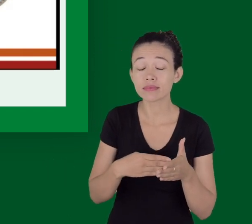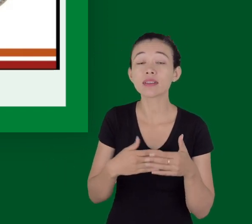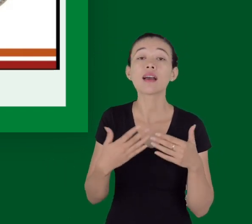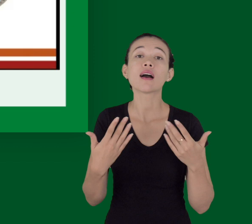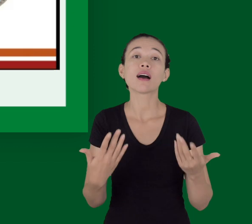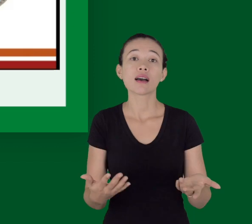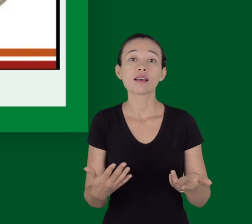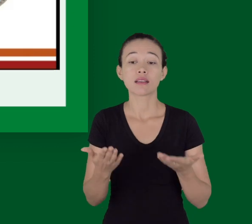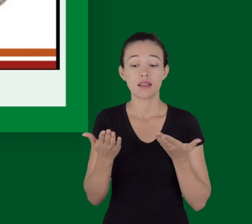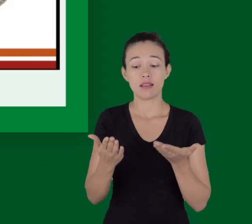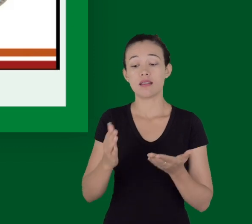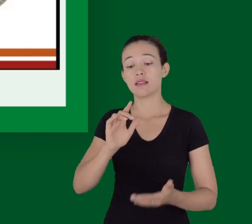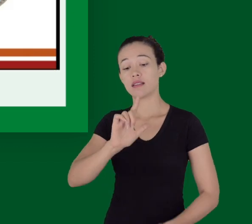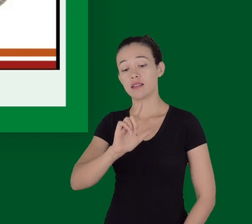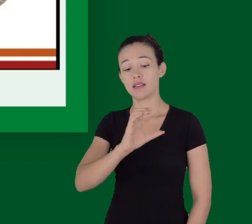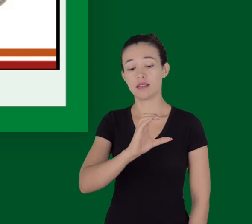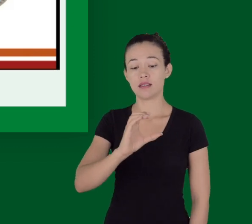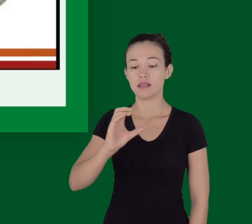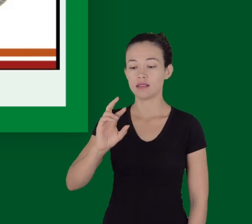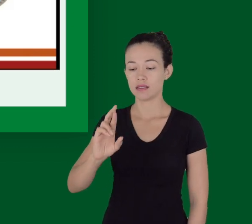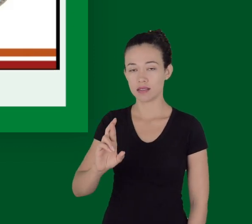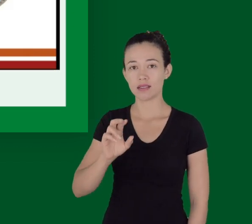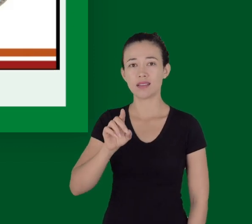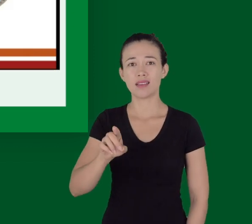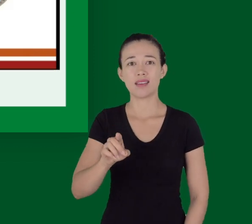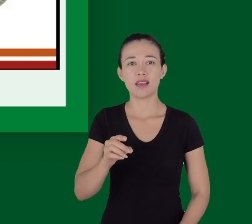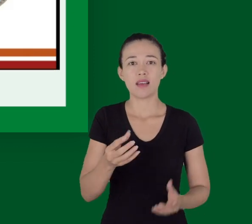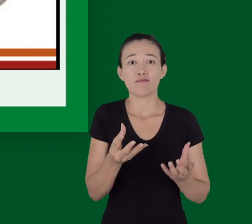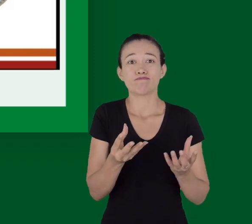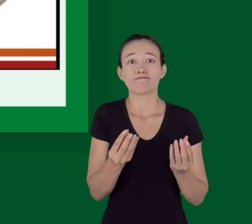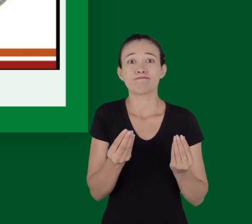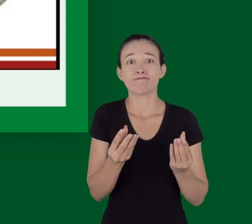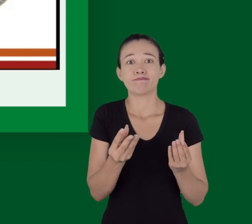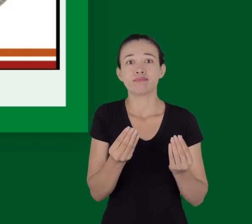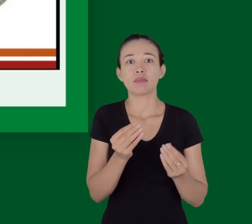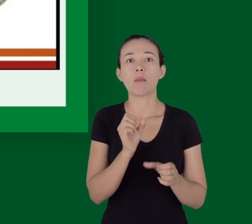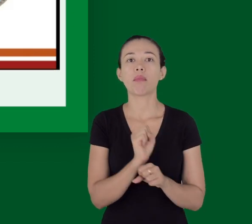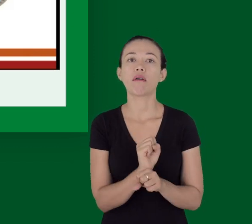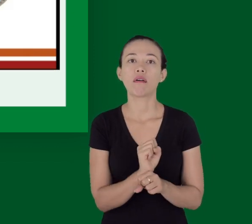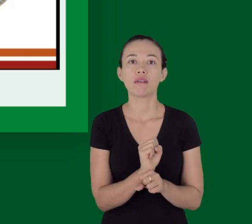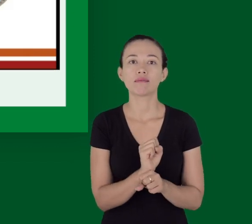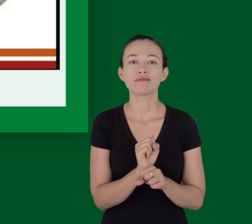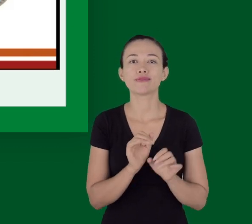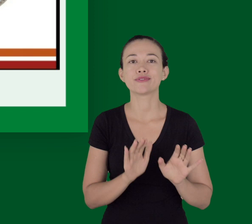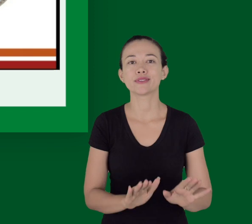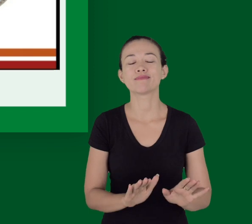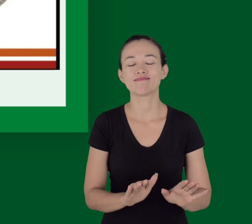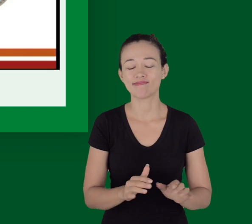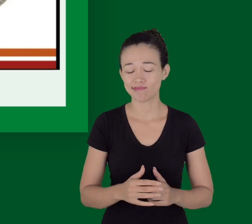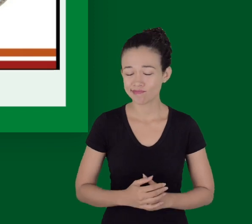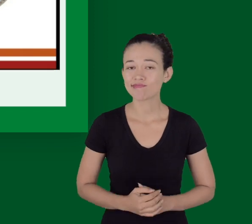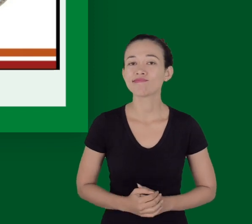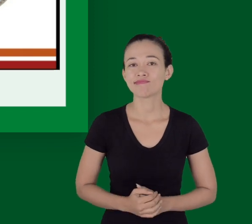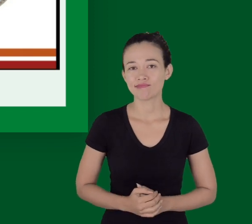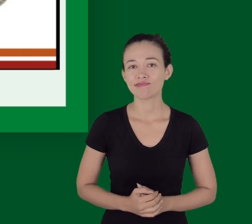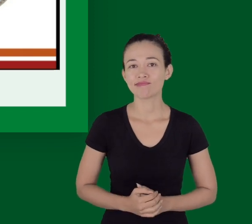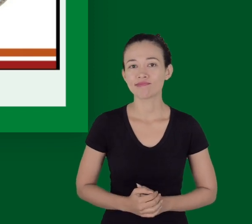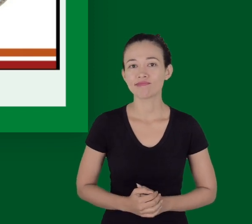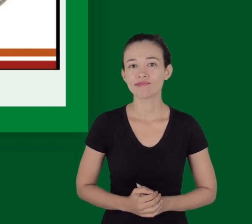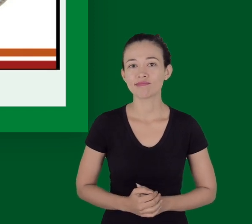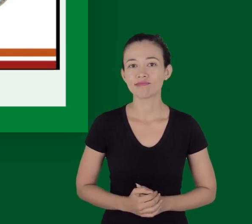circulação licórica, você pode ter essa obstrução dessas passagens e